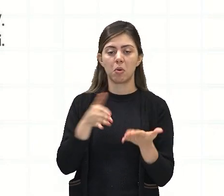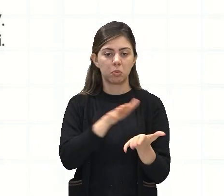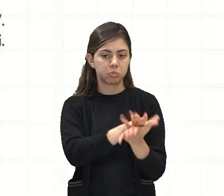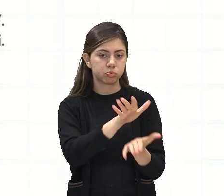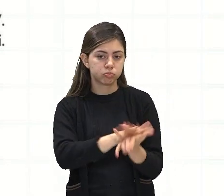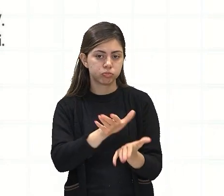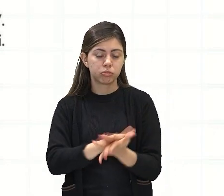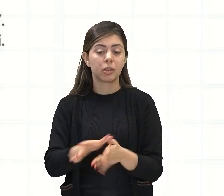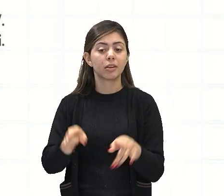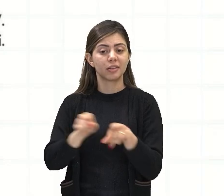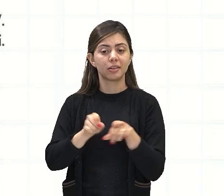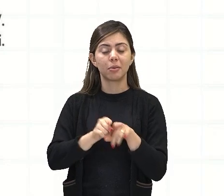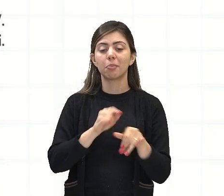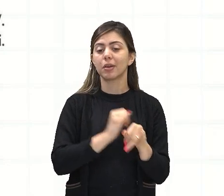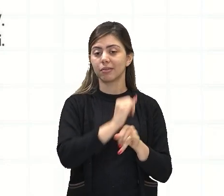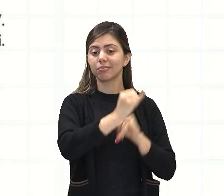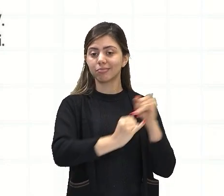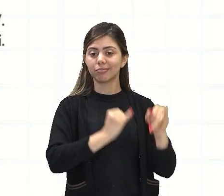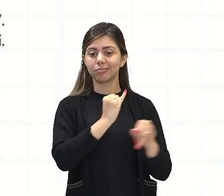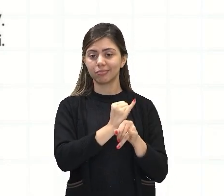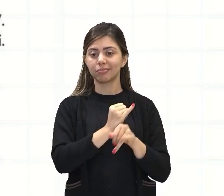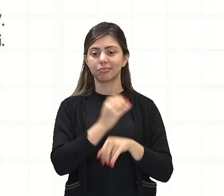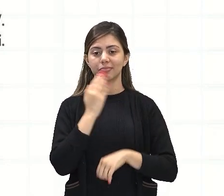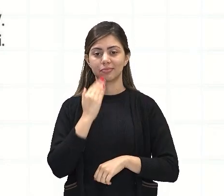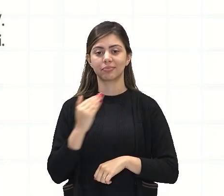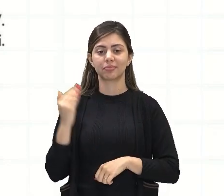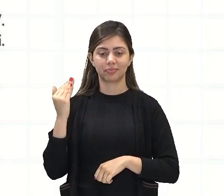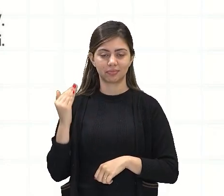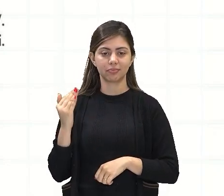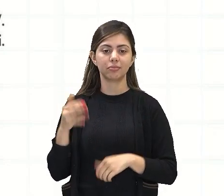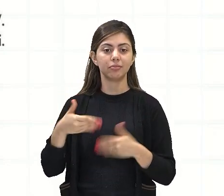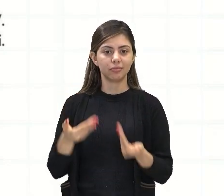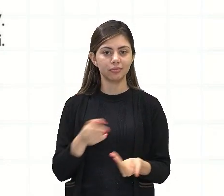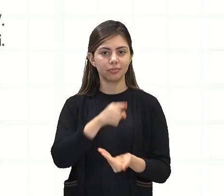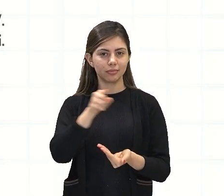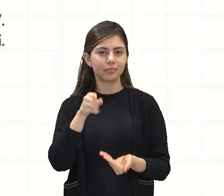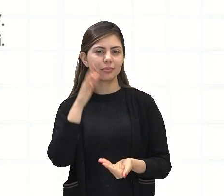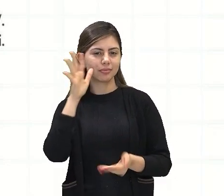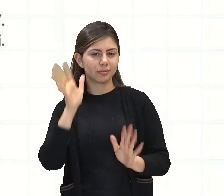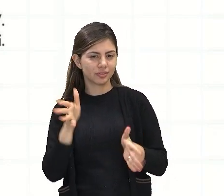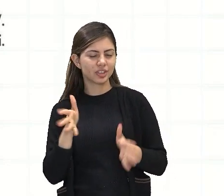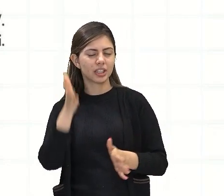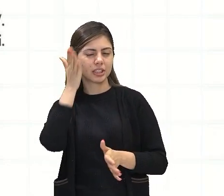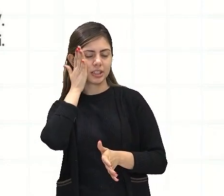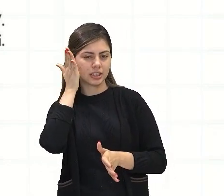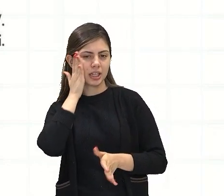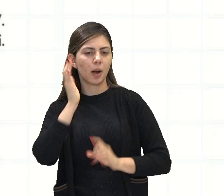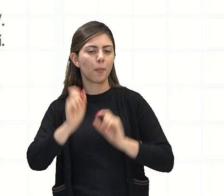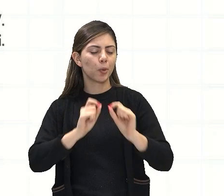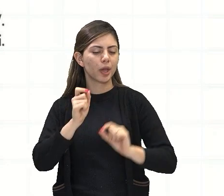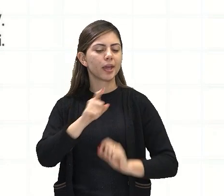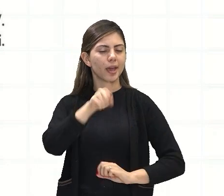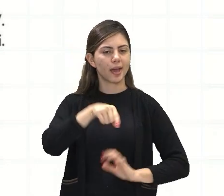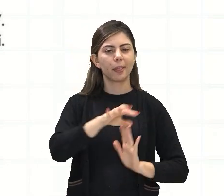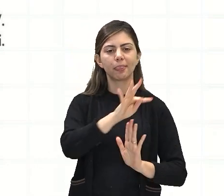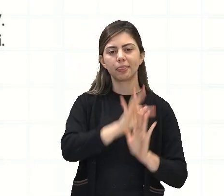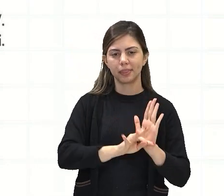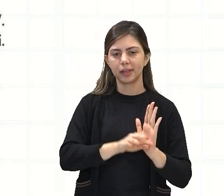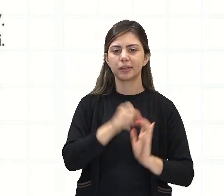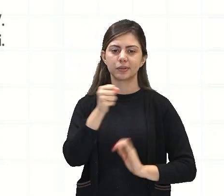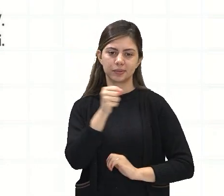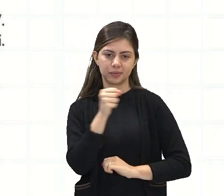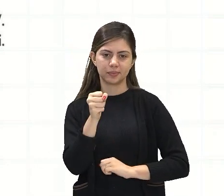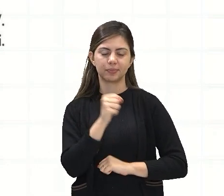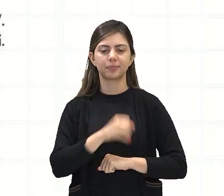e até mesmo digital. Então, você já entendeu em que consiste o texto